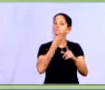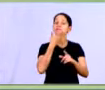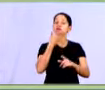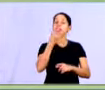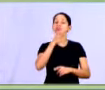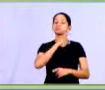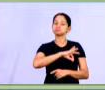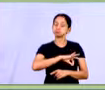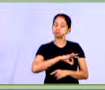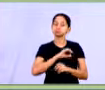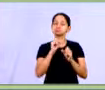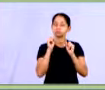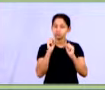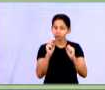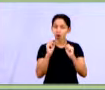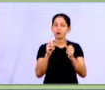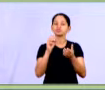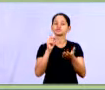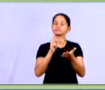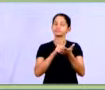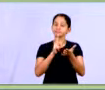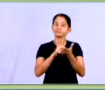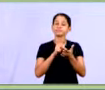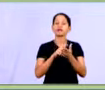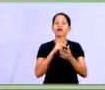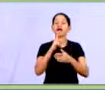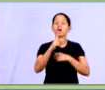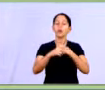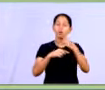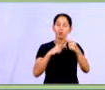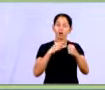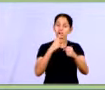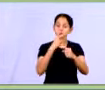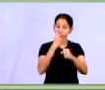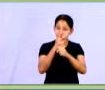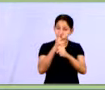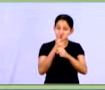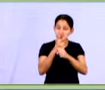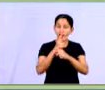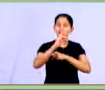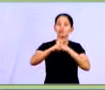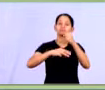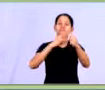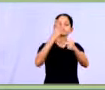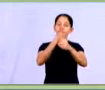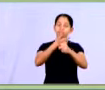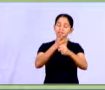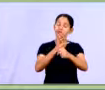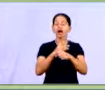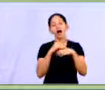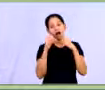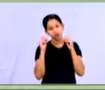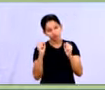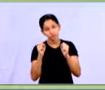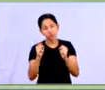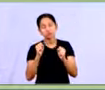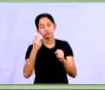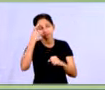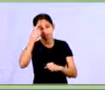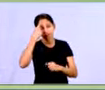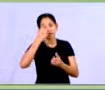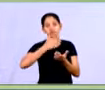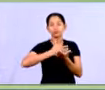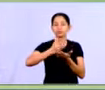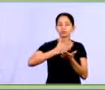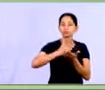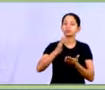entre o mês 12 e o ano 2 e o ano 3, quando zerou ali, né? Tinha o menos 7.500 e o